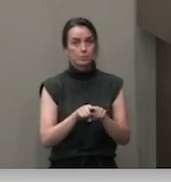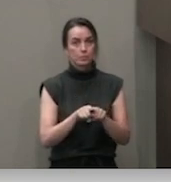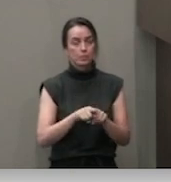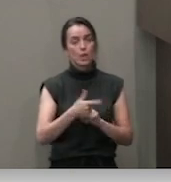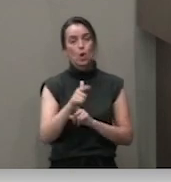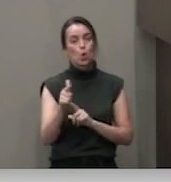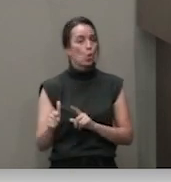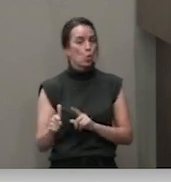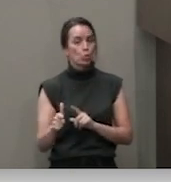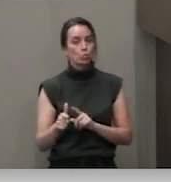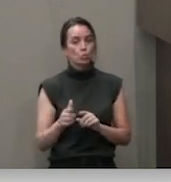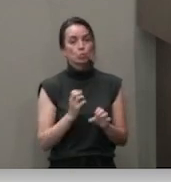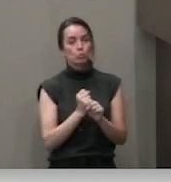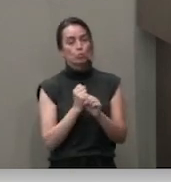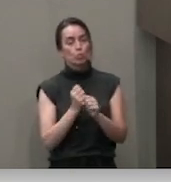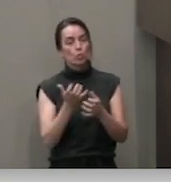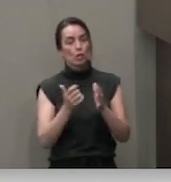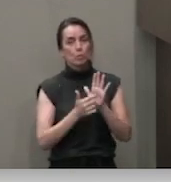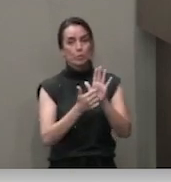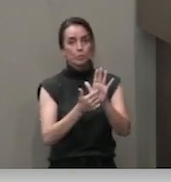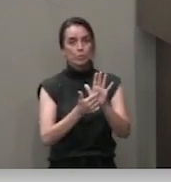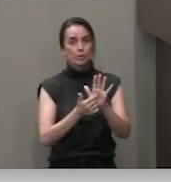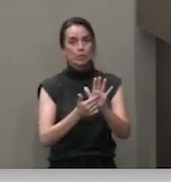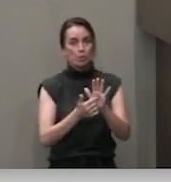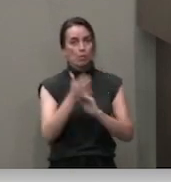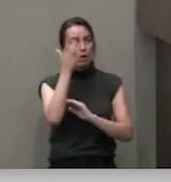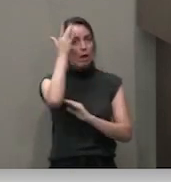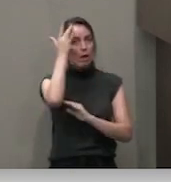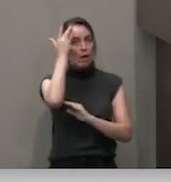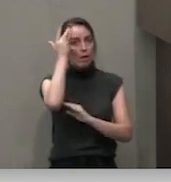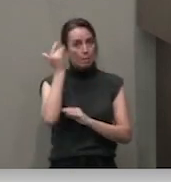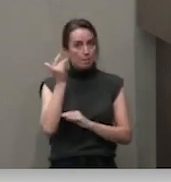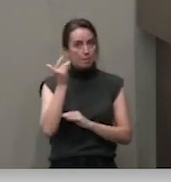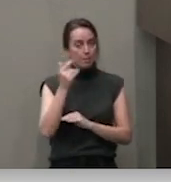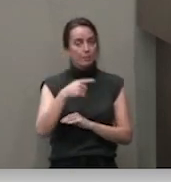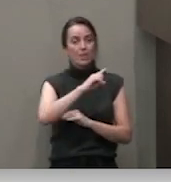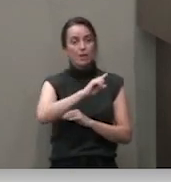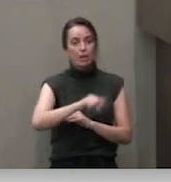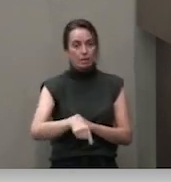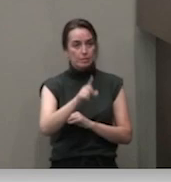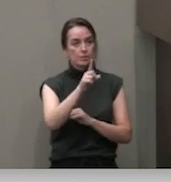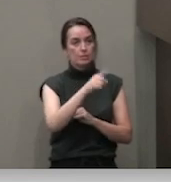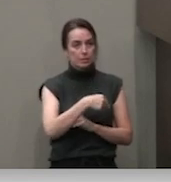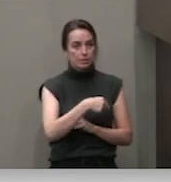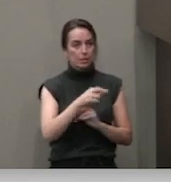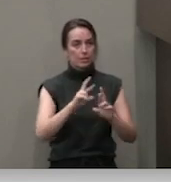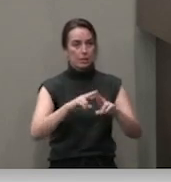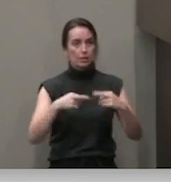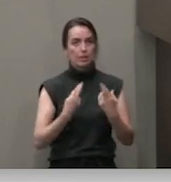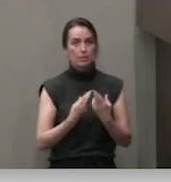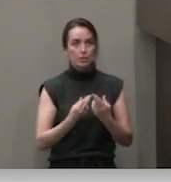necessários Então a reunião de amanhã às 8:30 eu vou colocar no grupo mas já está